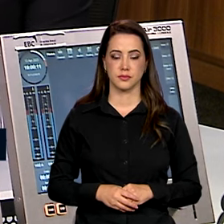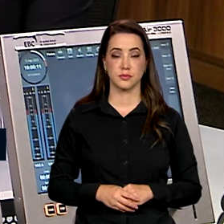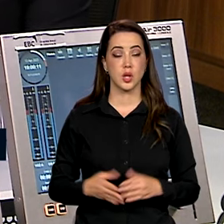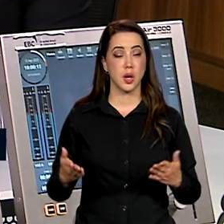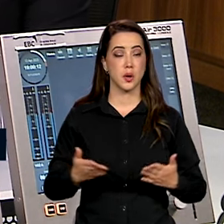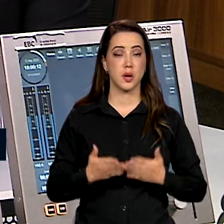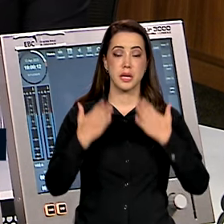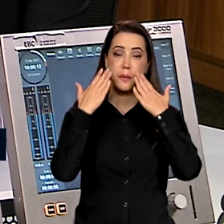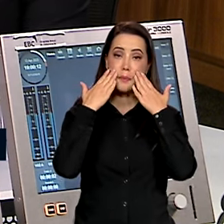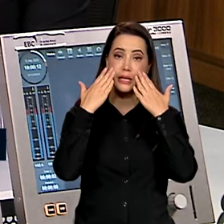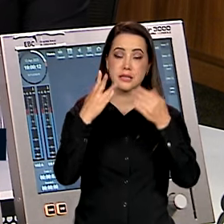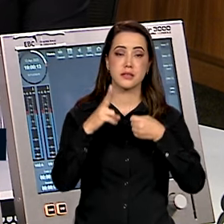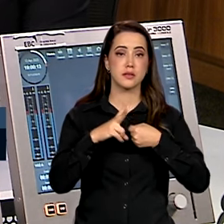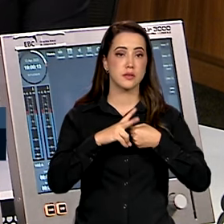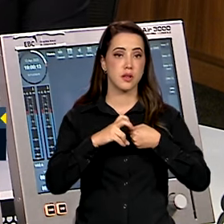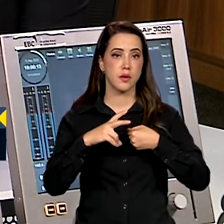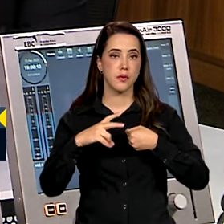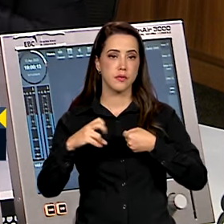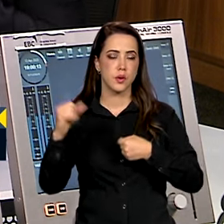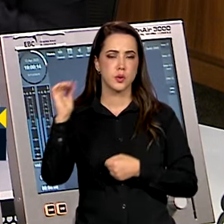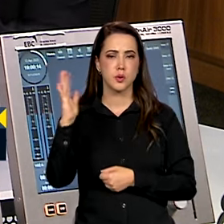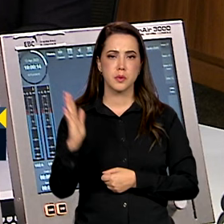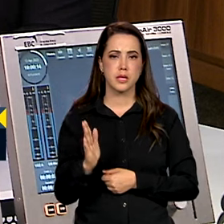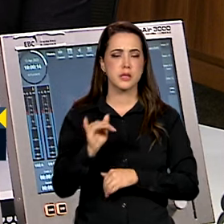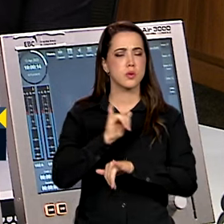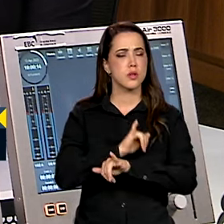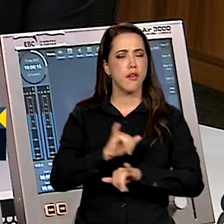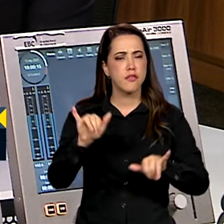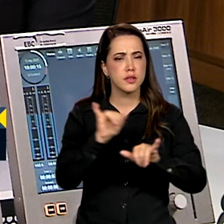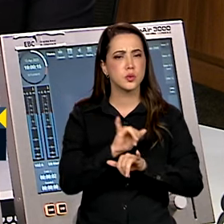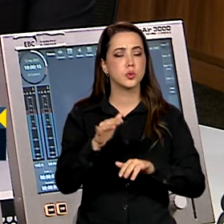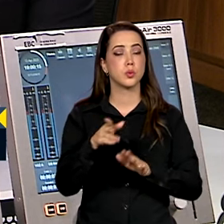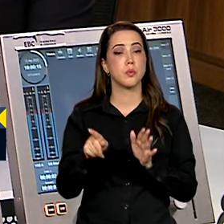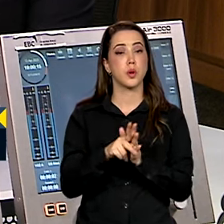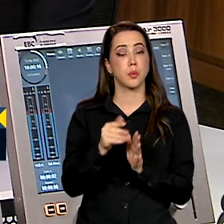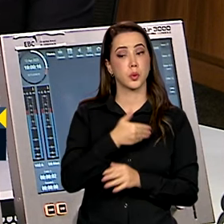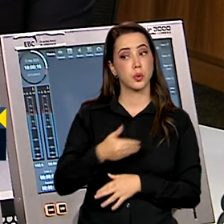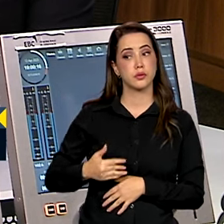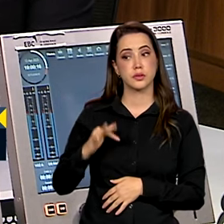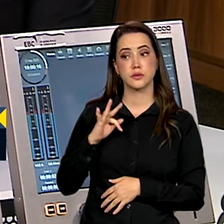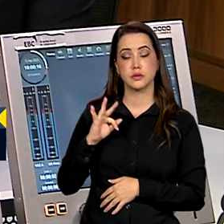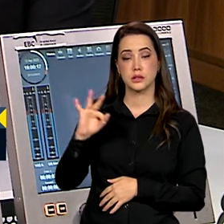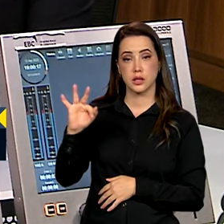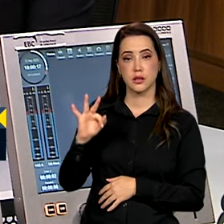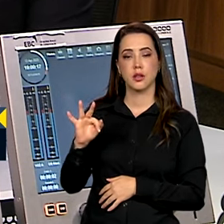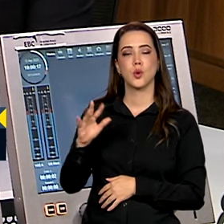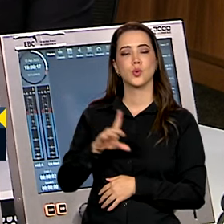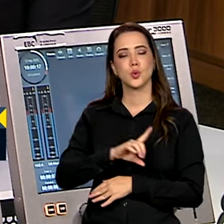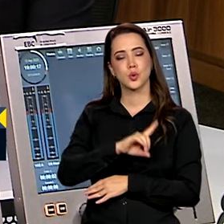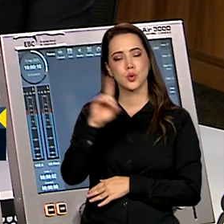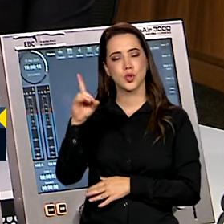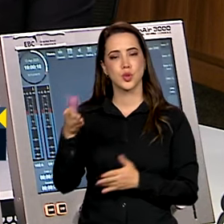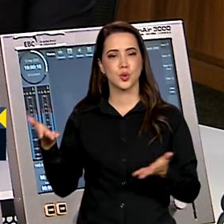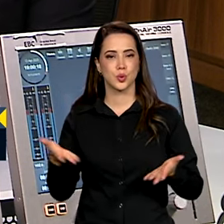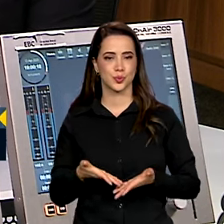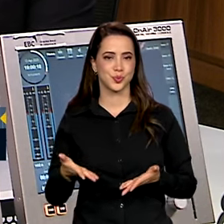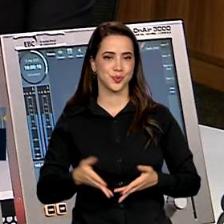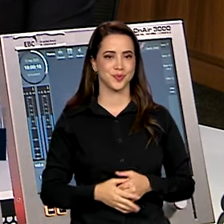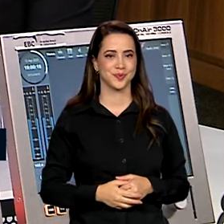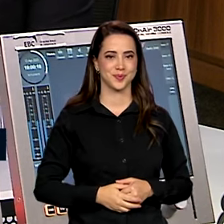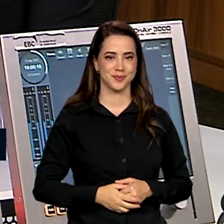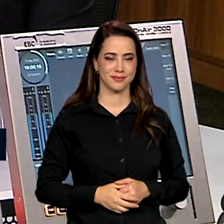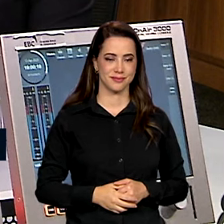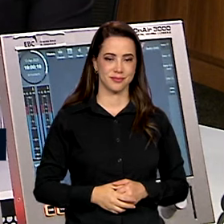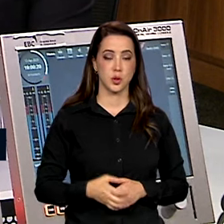está no ar a voz do Brasil as notícias do governo federal que movimentaram o país no dia de hoje